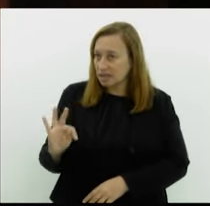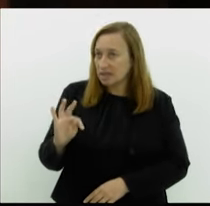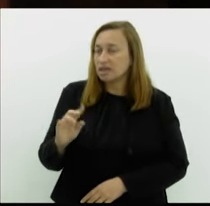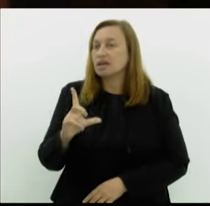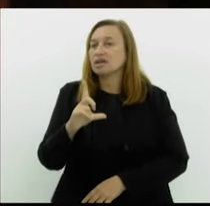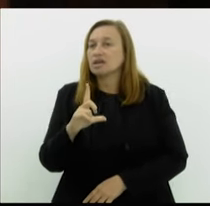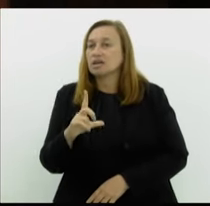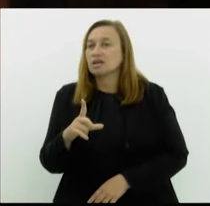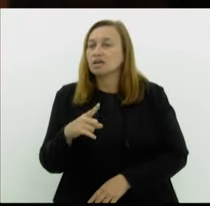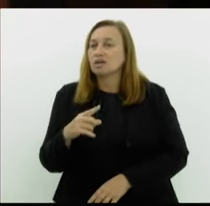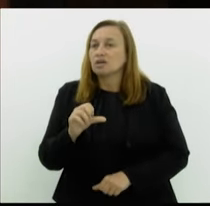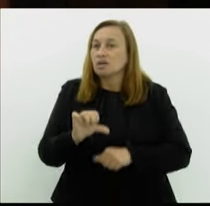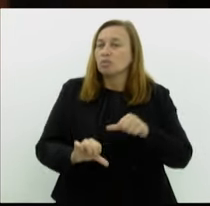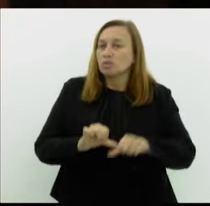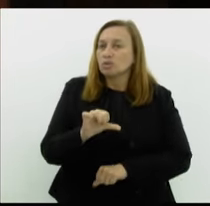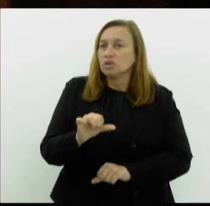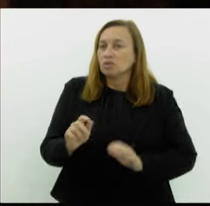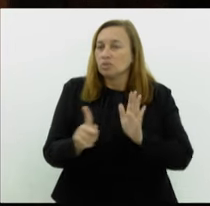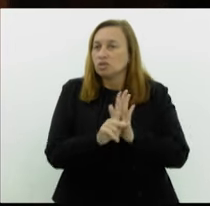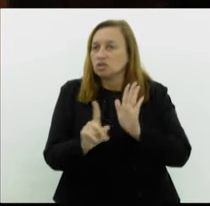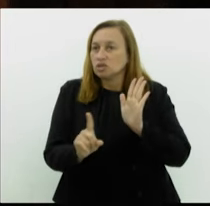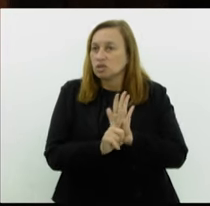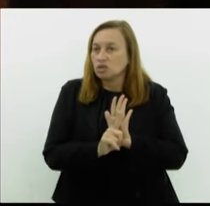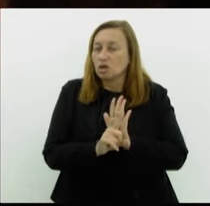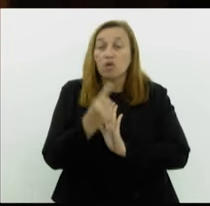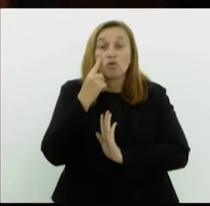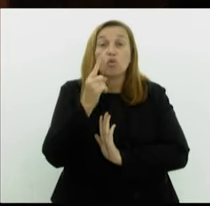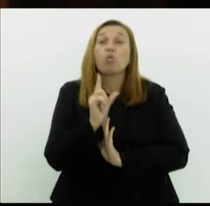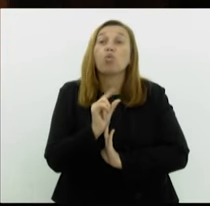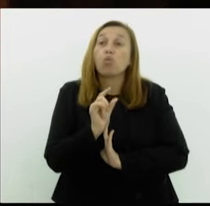a mudar esse projeto de lei, visto que